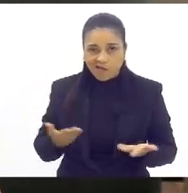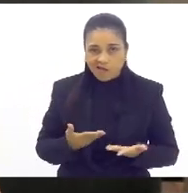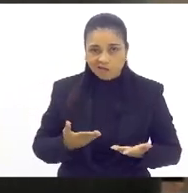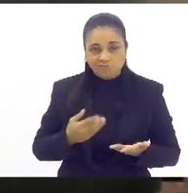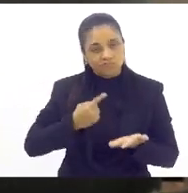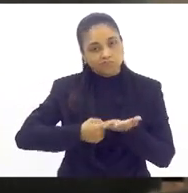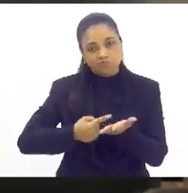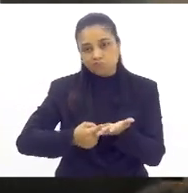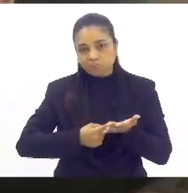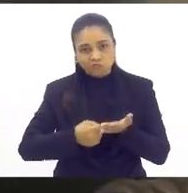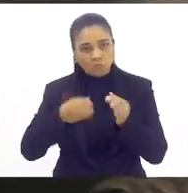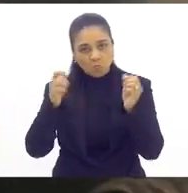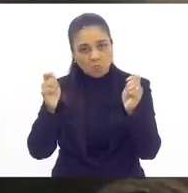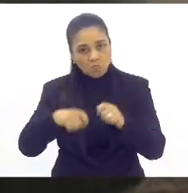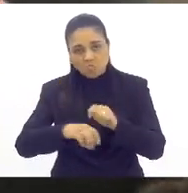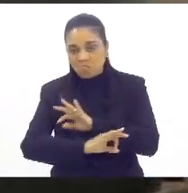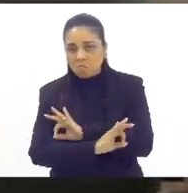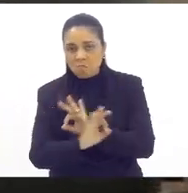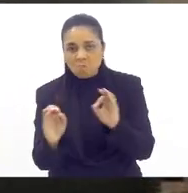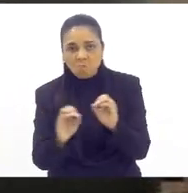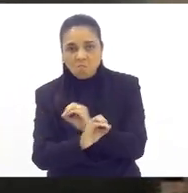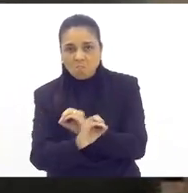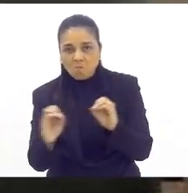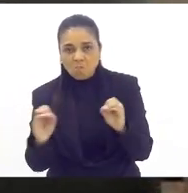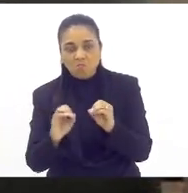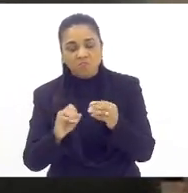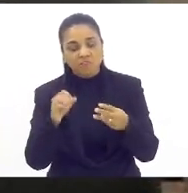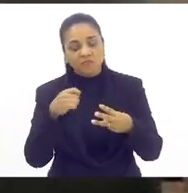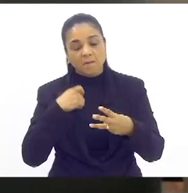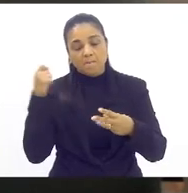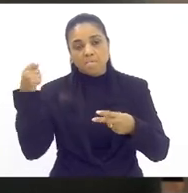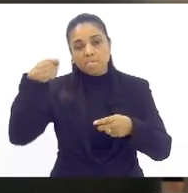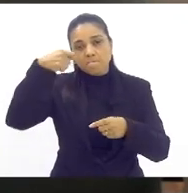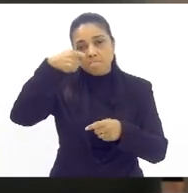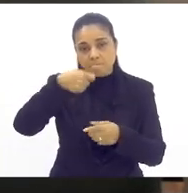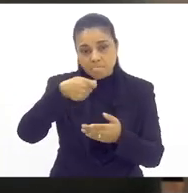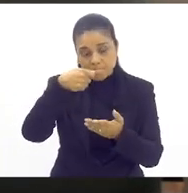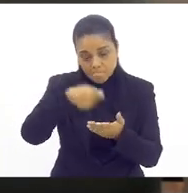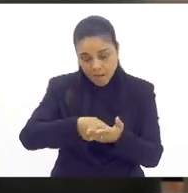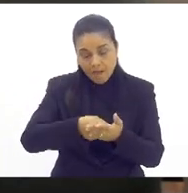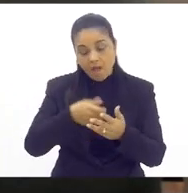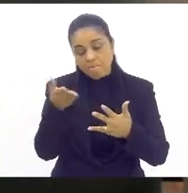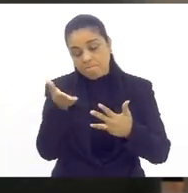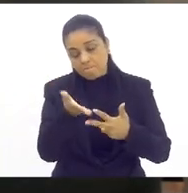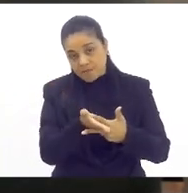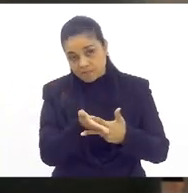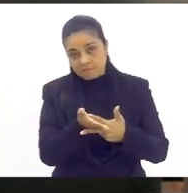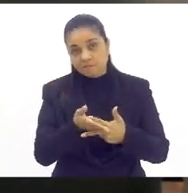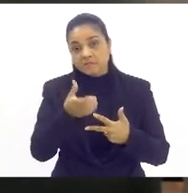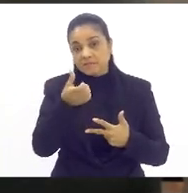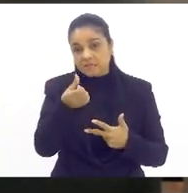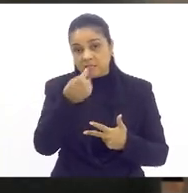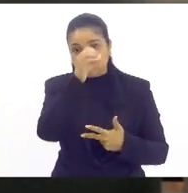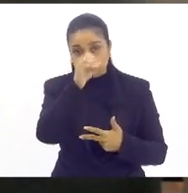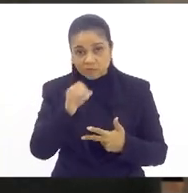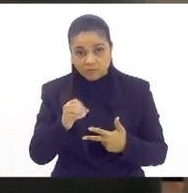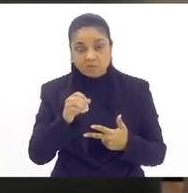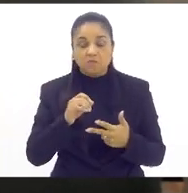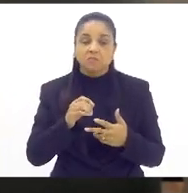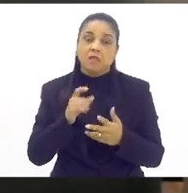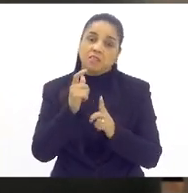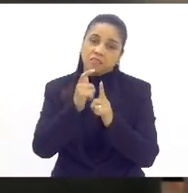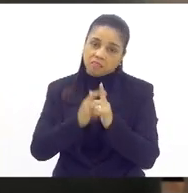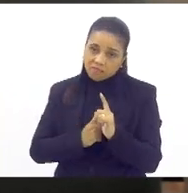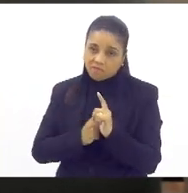cumprir que foi a última parcela dos seis e meio por cento que está devendo não só a Faetec mas